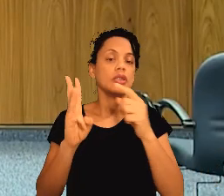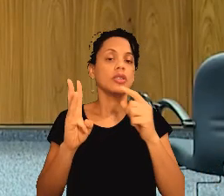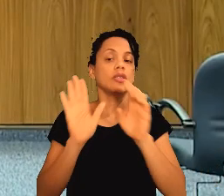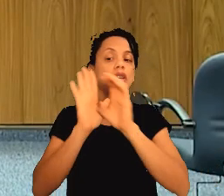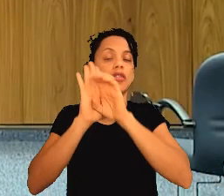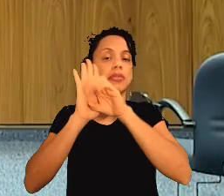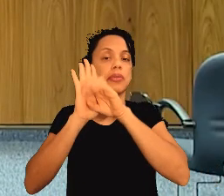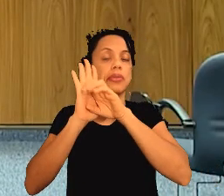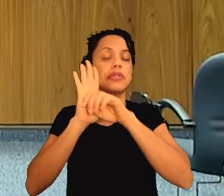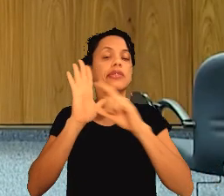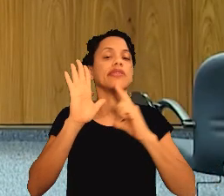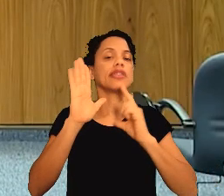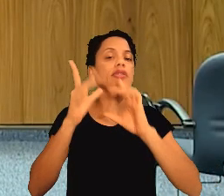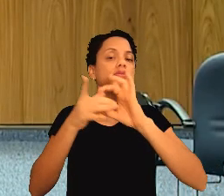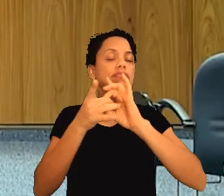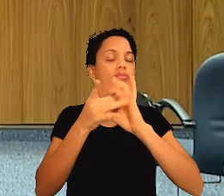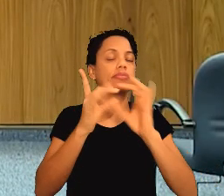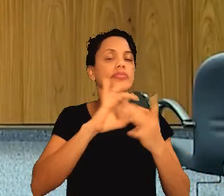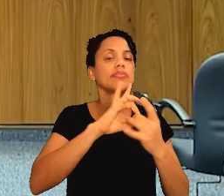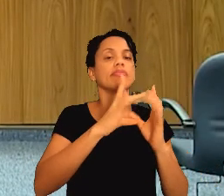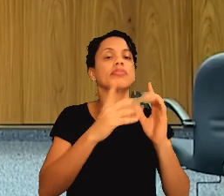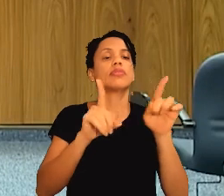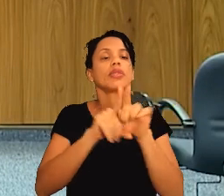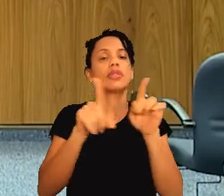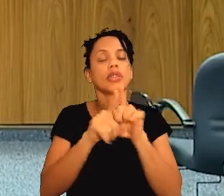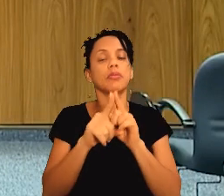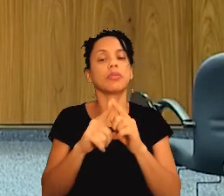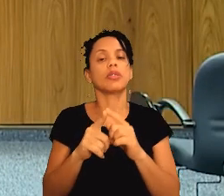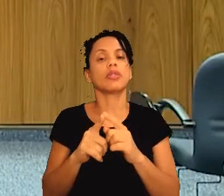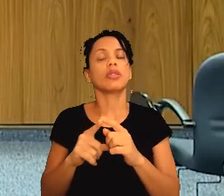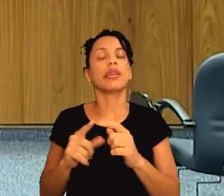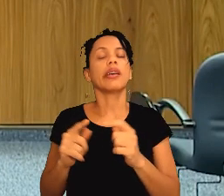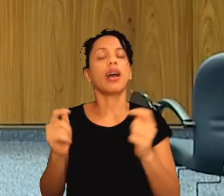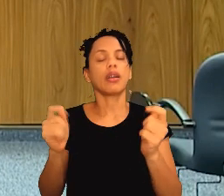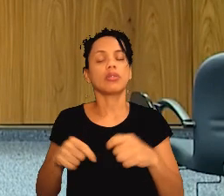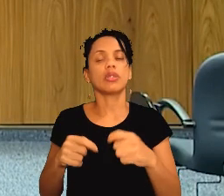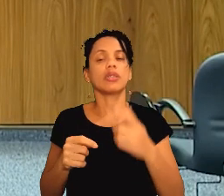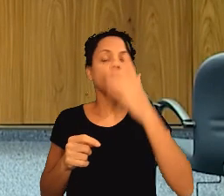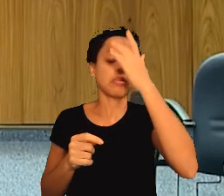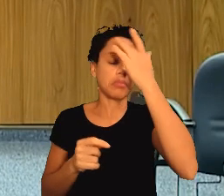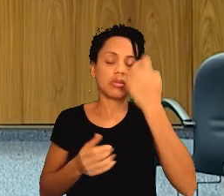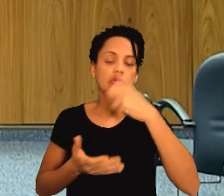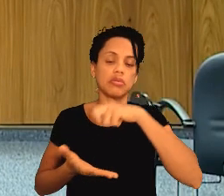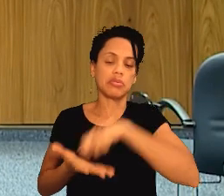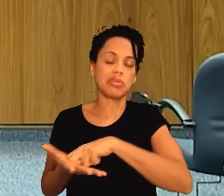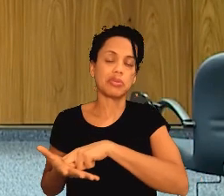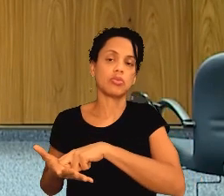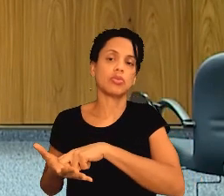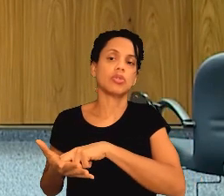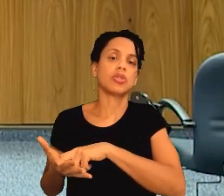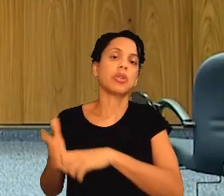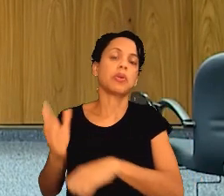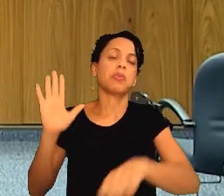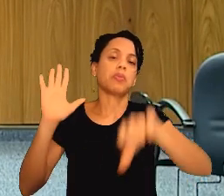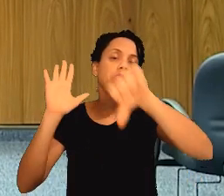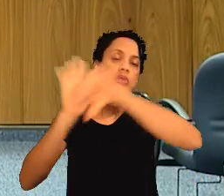construir um conceito para isso e dizer que é possível se punir por esse crime no